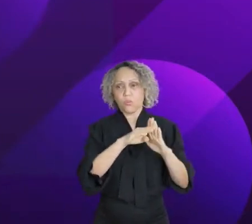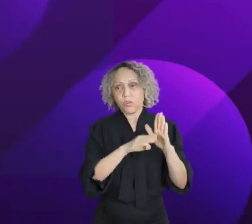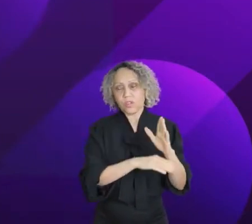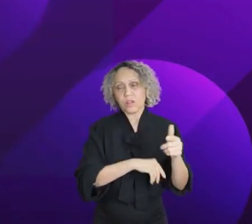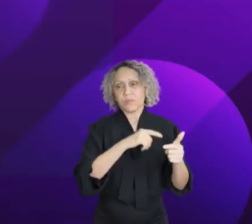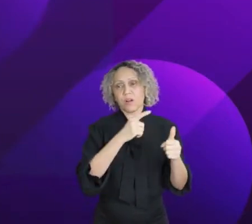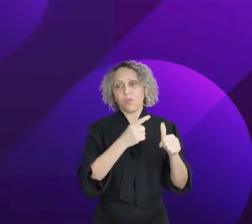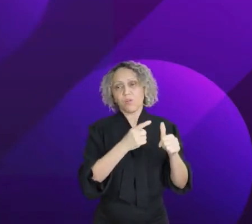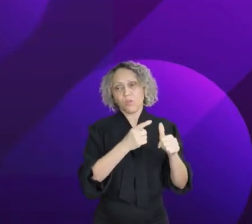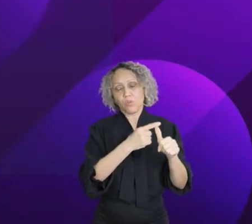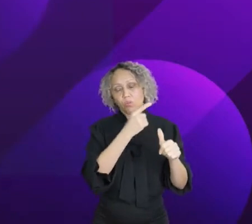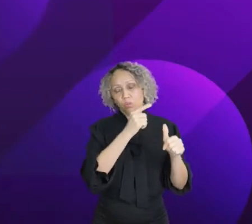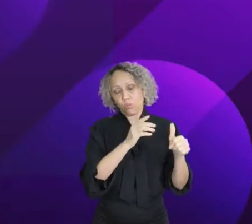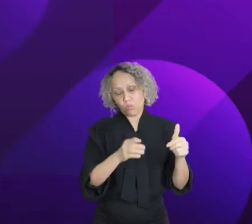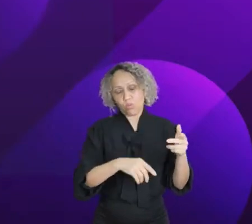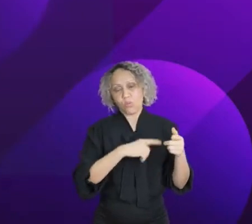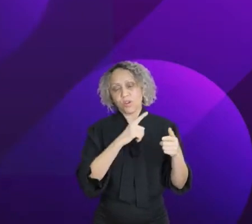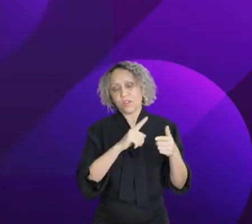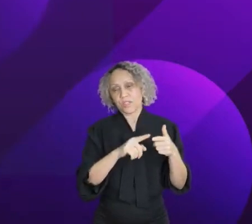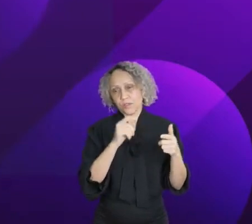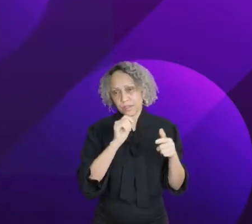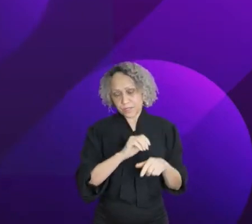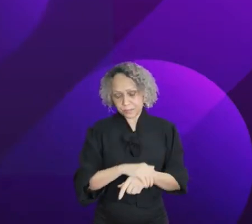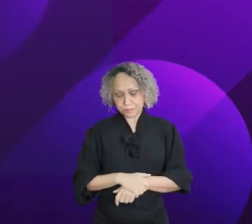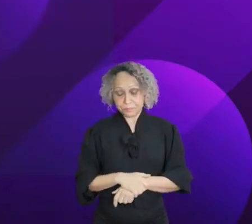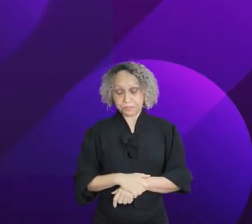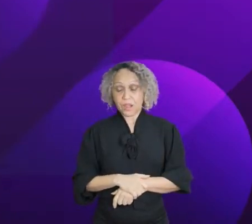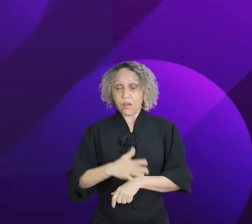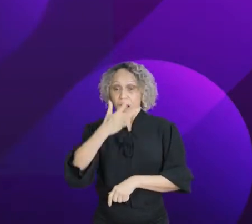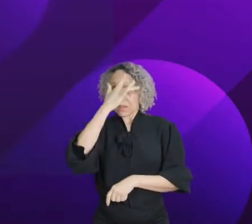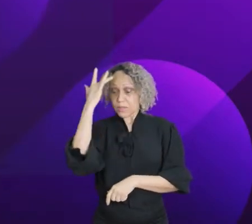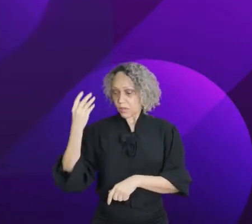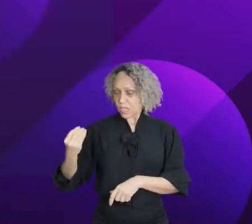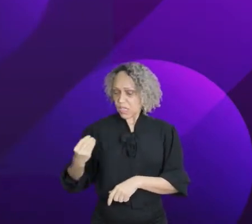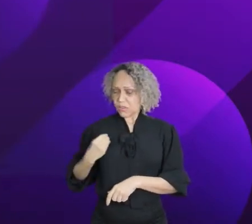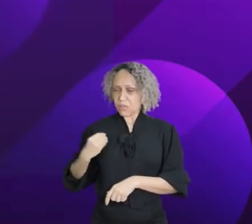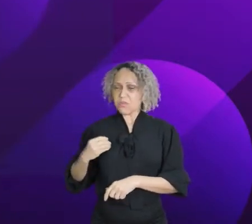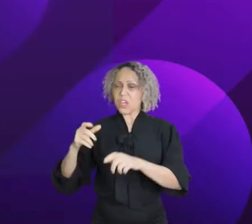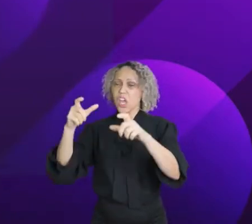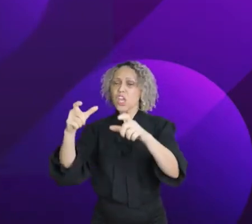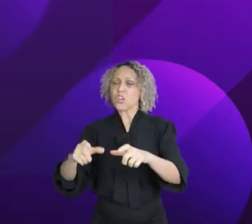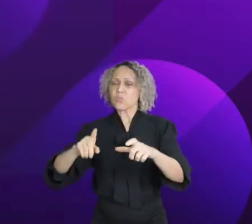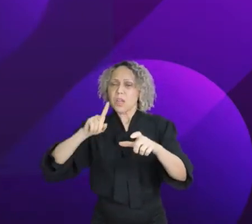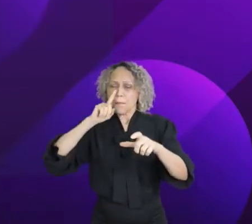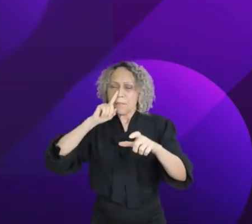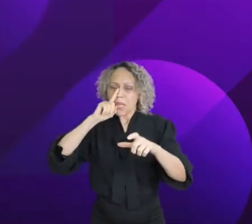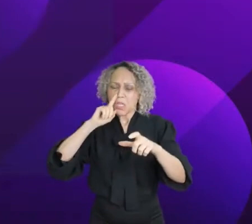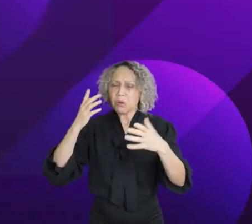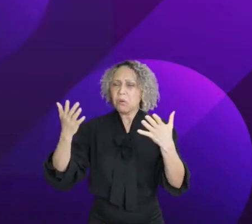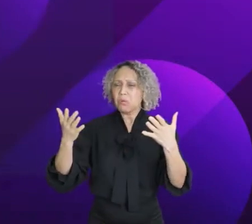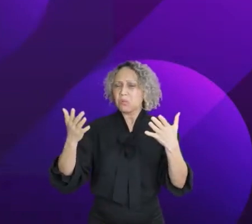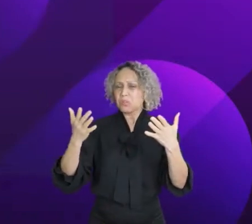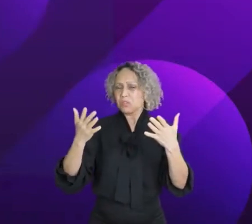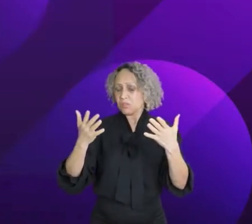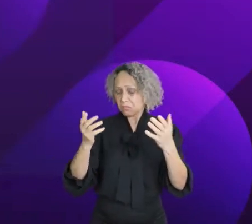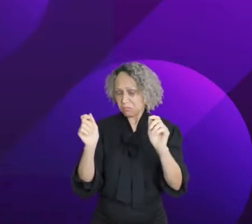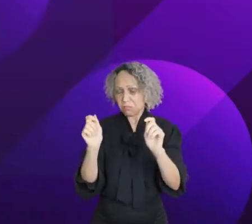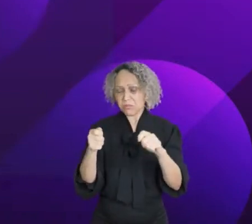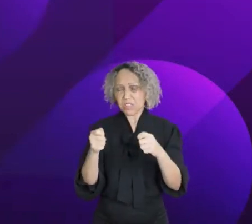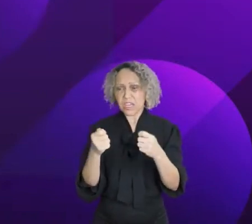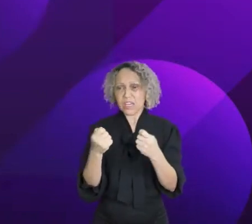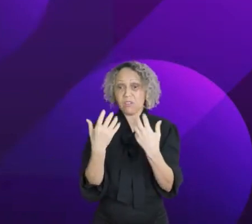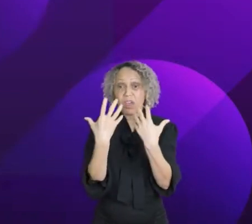de risco, puderam ser contempladas com o programa Minha Casa Minha Vida. Mas a gente teve o